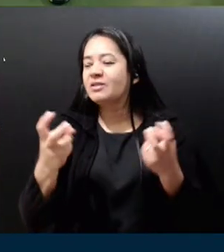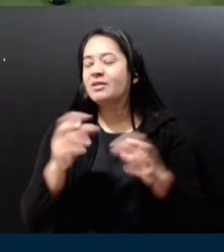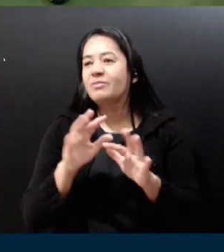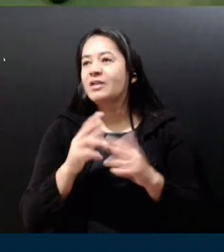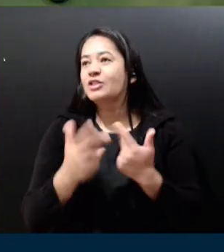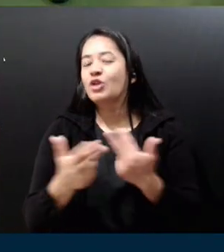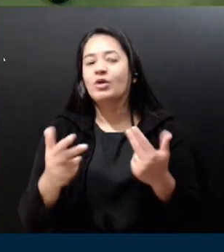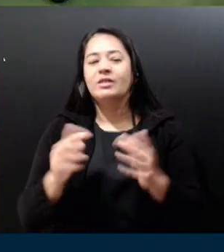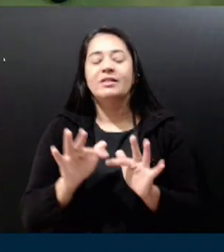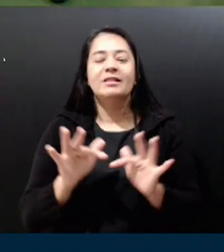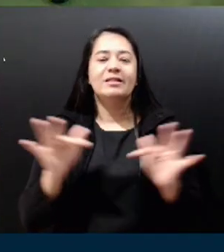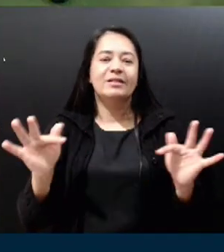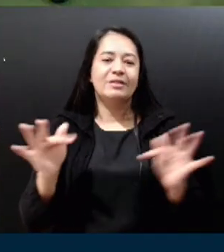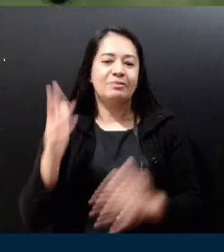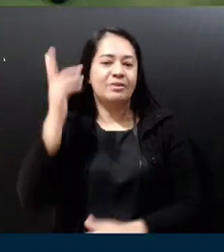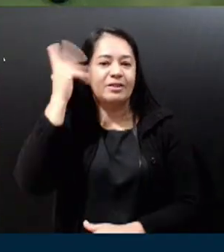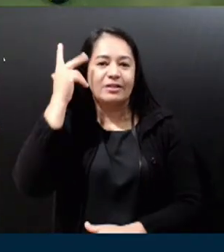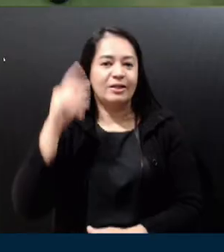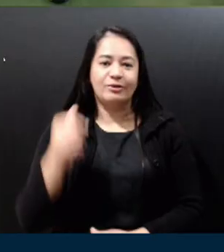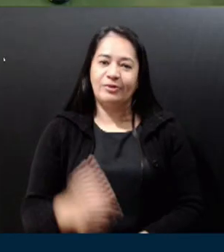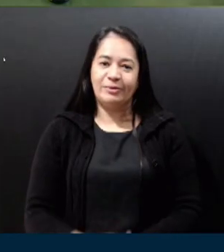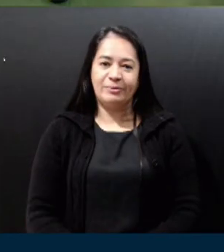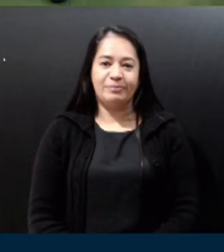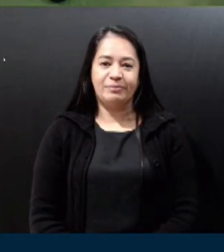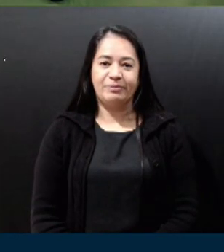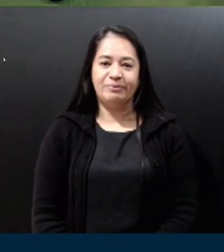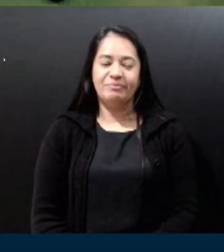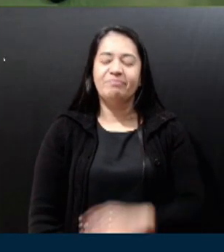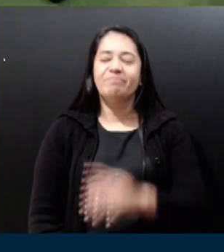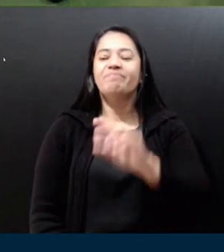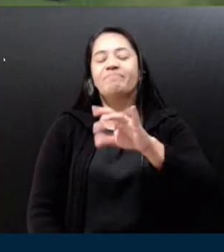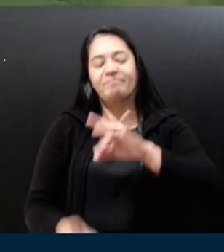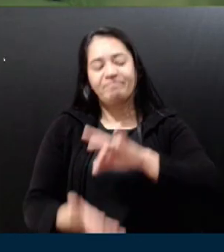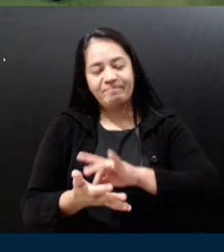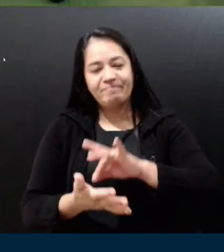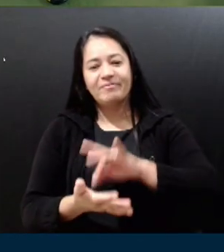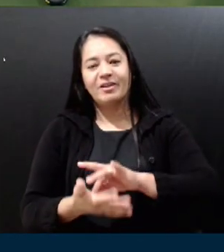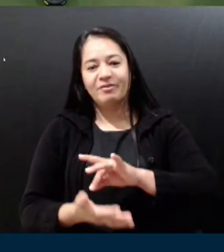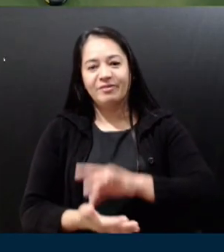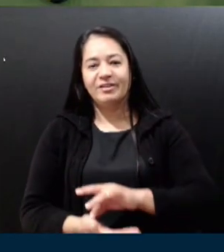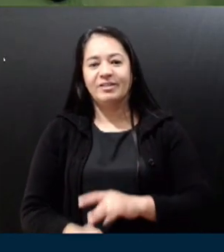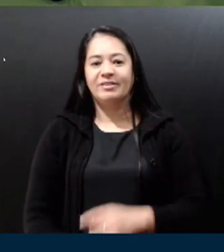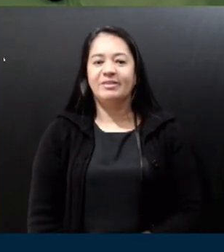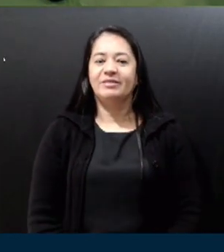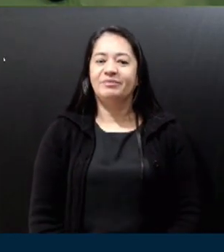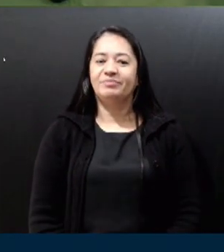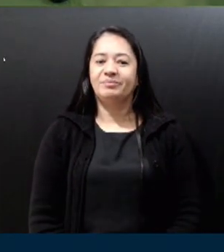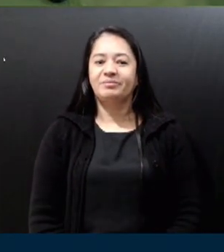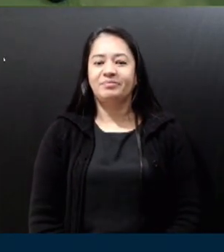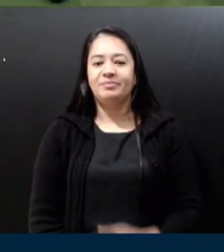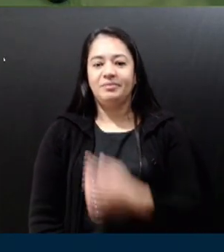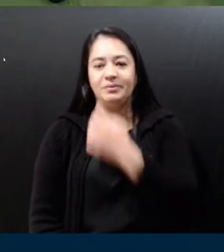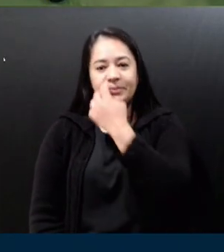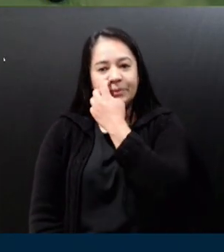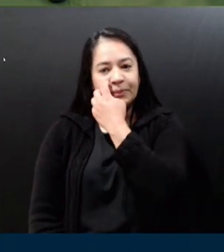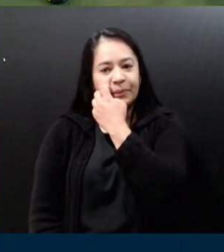gente imagina. É verdade, né, muito bem colocado, né, doutor. Porque isso, né, as crianças elas